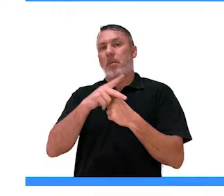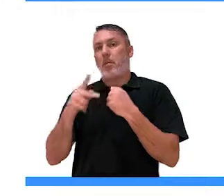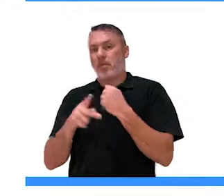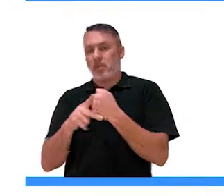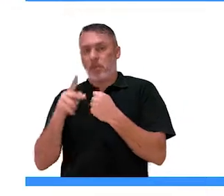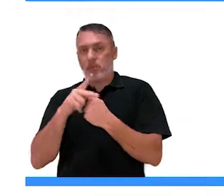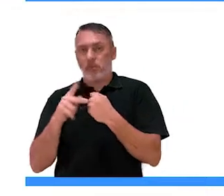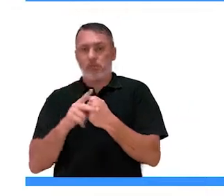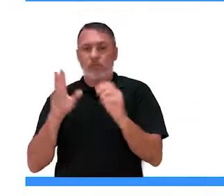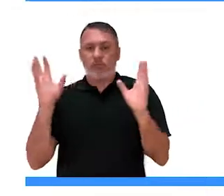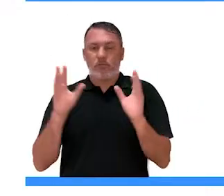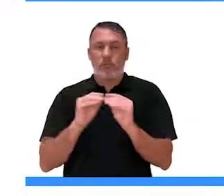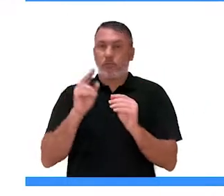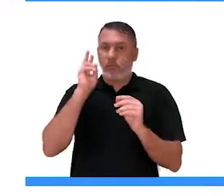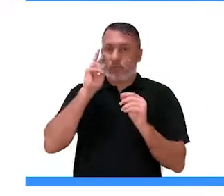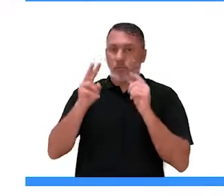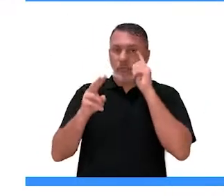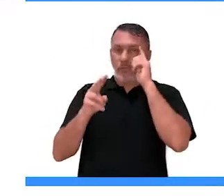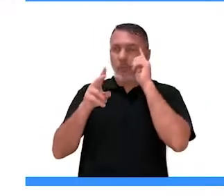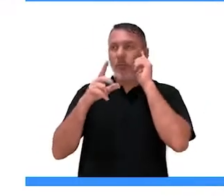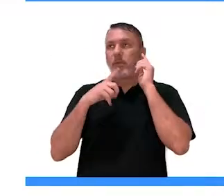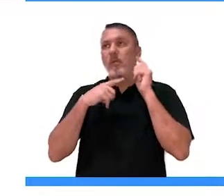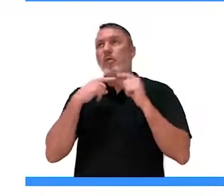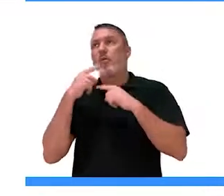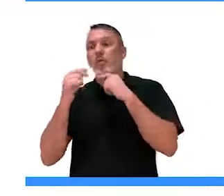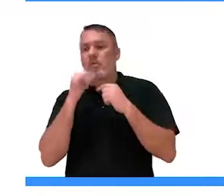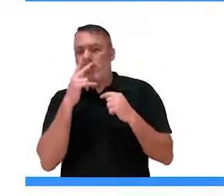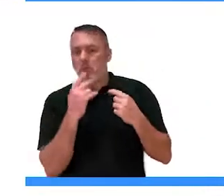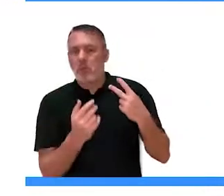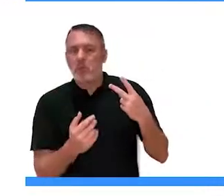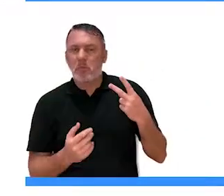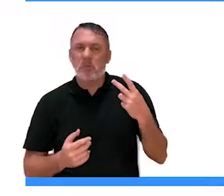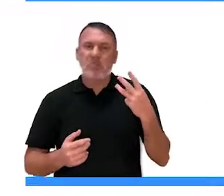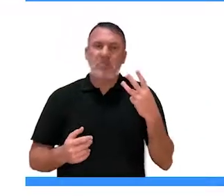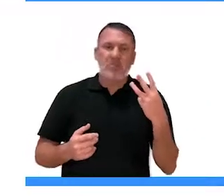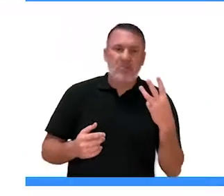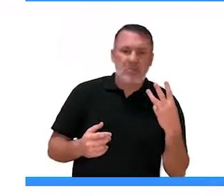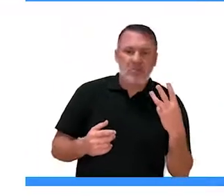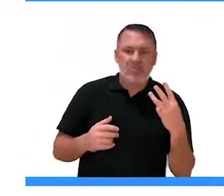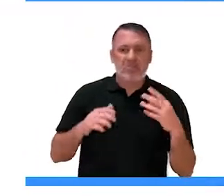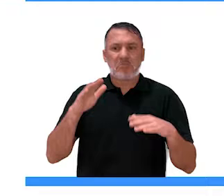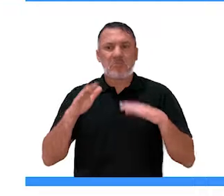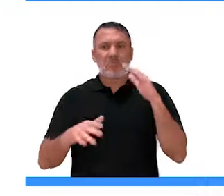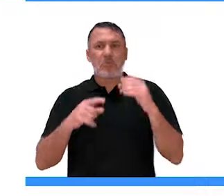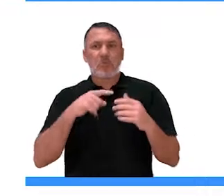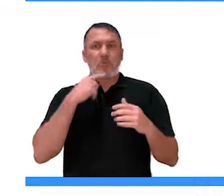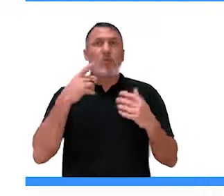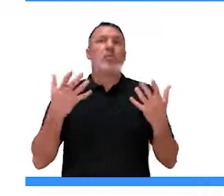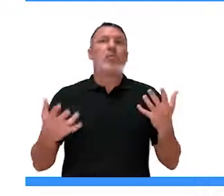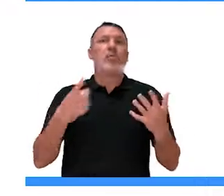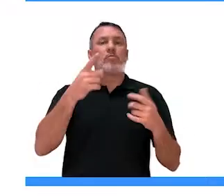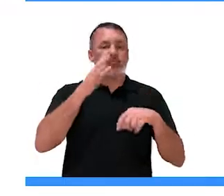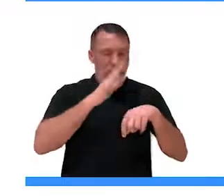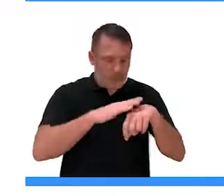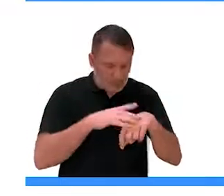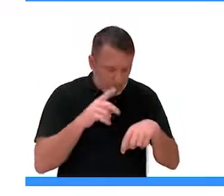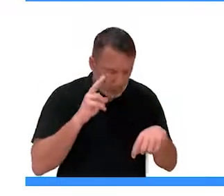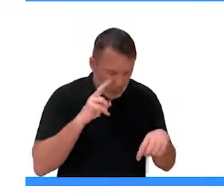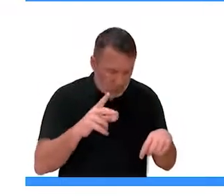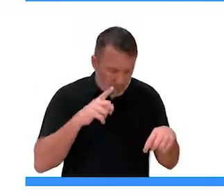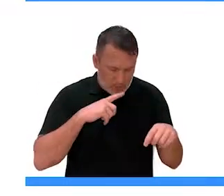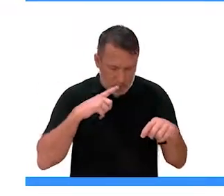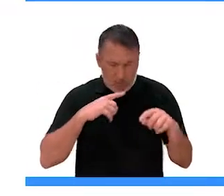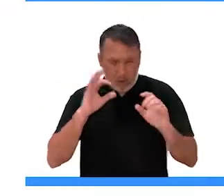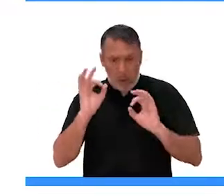apagamento de uma preposição? Ó, a gente fica em dúvida ali entre duas, entre três. Se você tiver dúvida, você vai